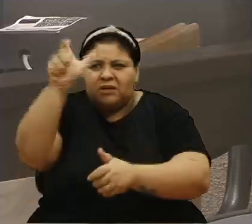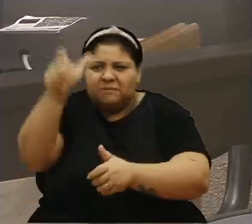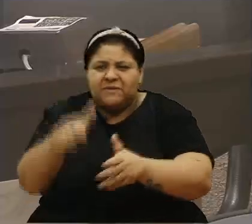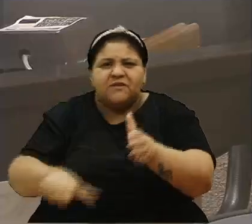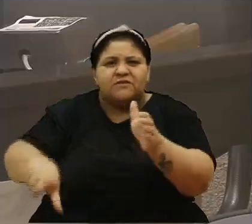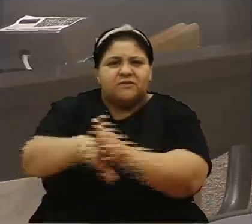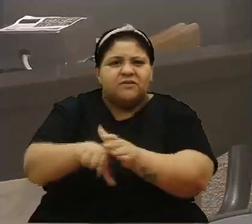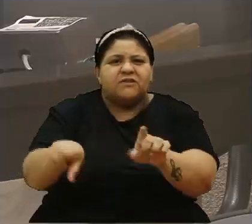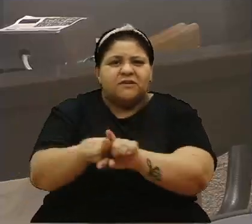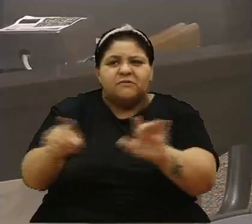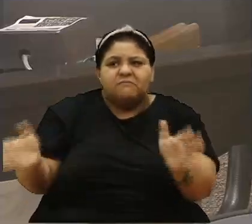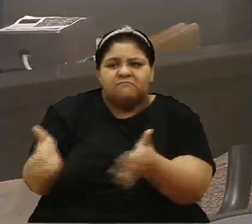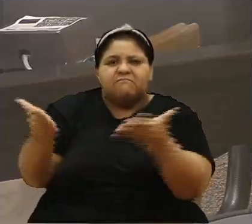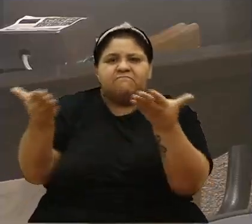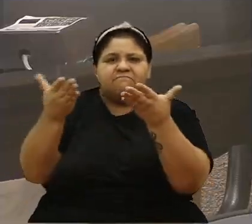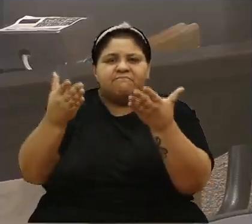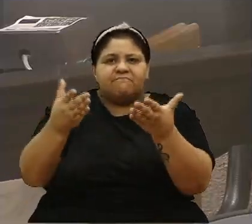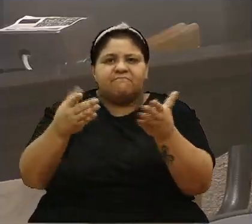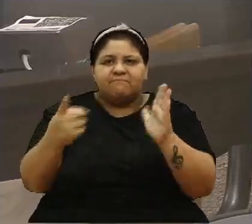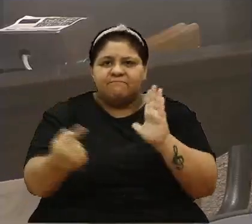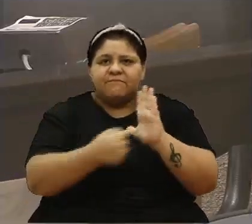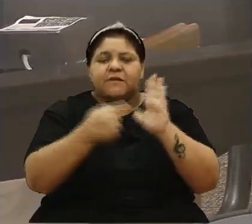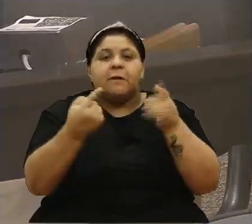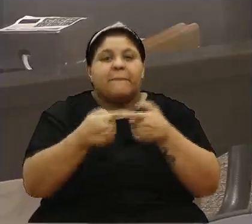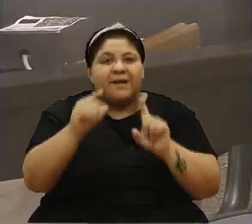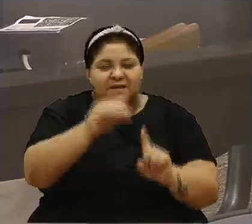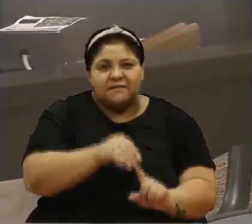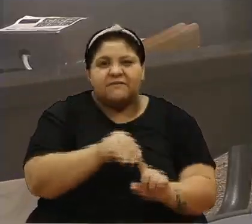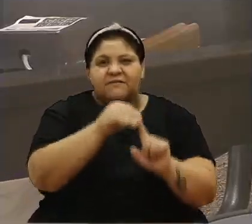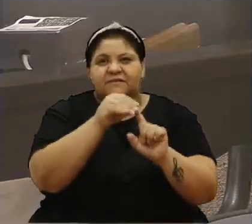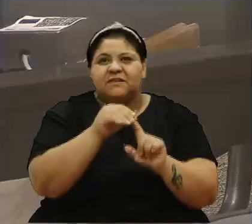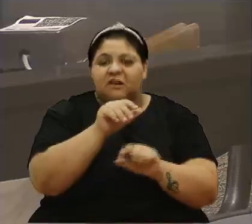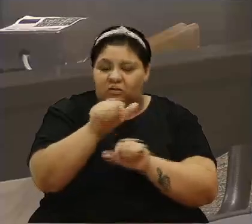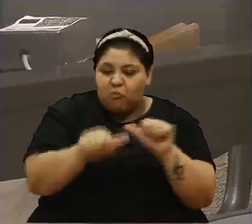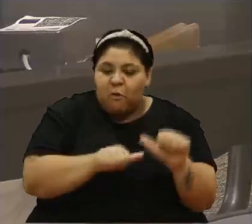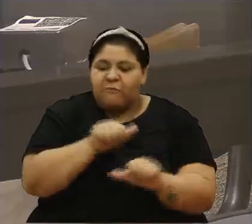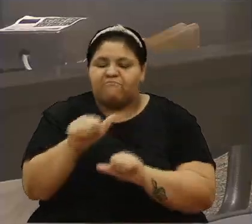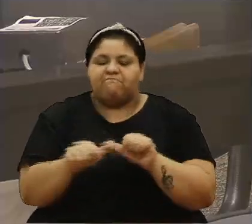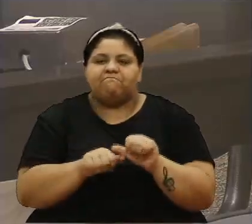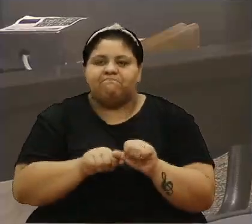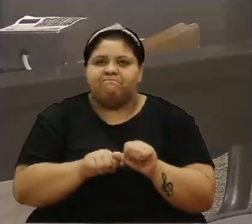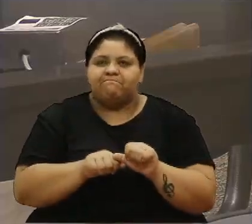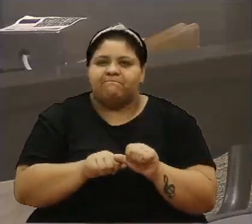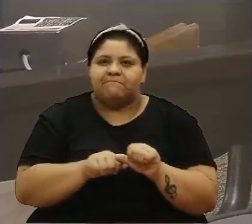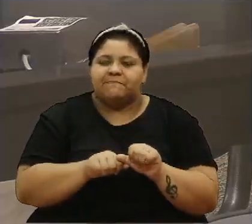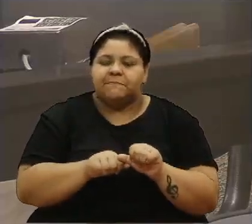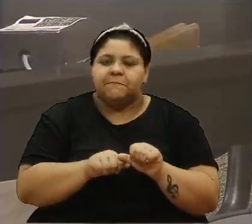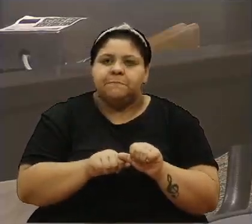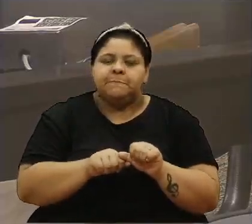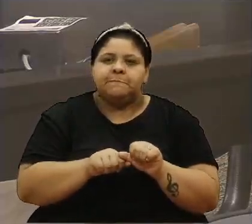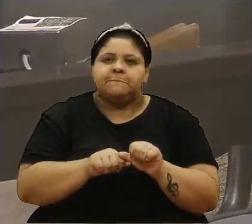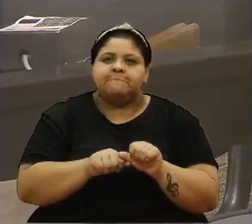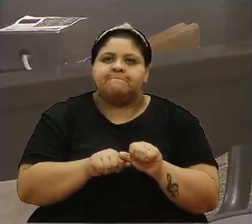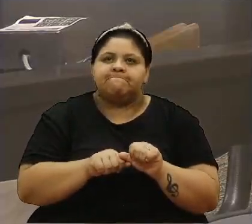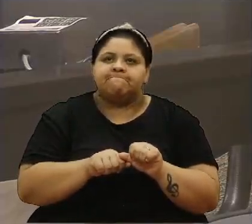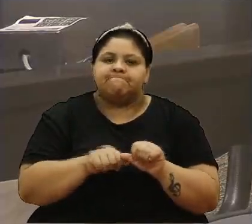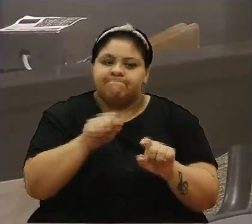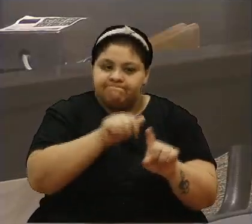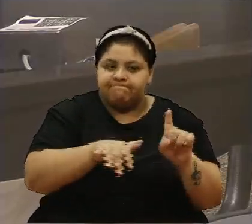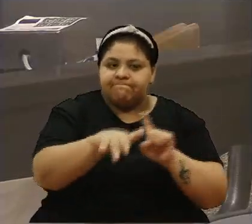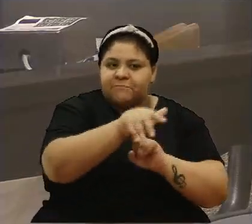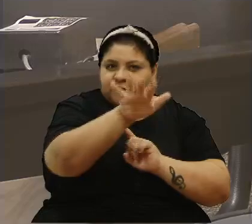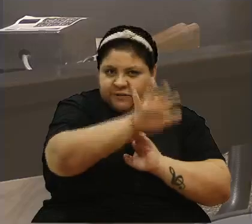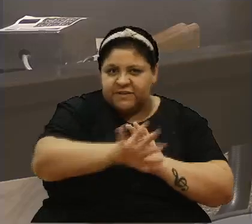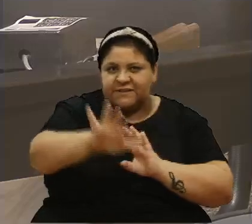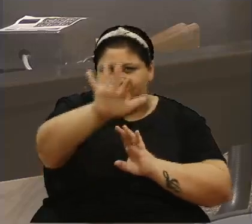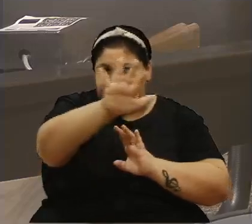um estímulo às denúncias, mas principalmente uma mudança aí na nossa sociedade como um